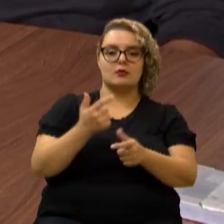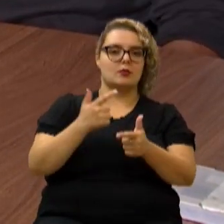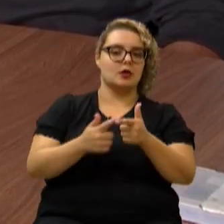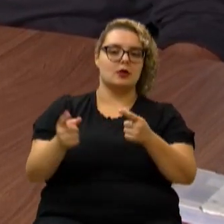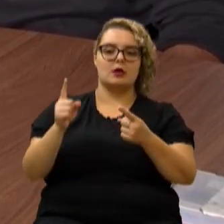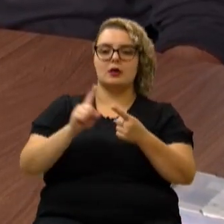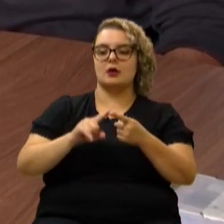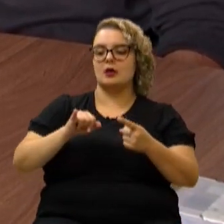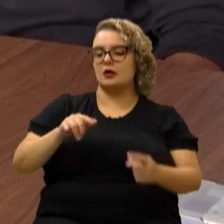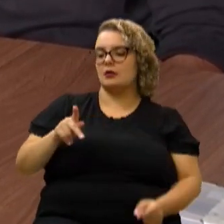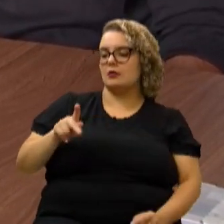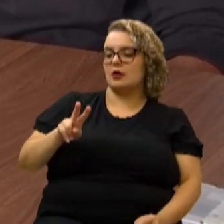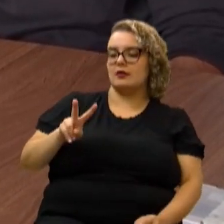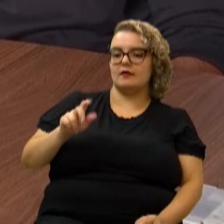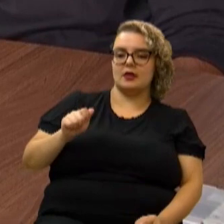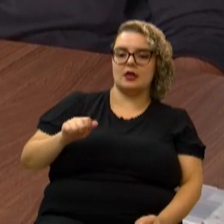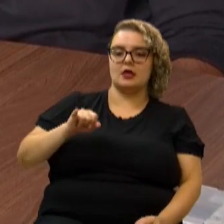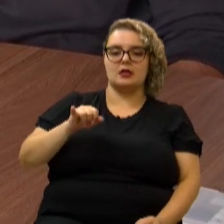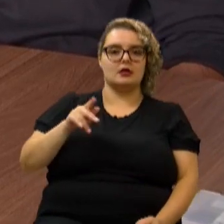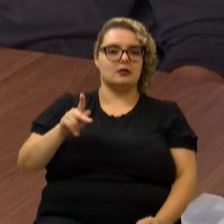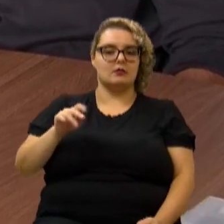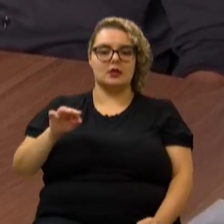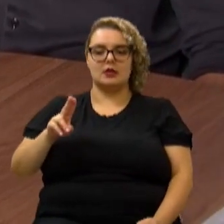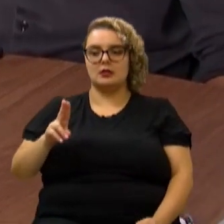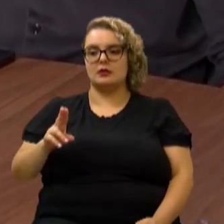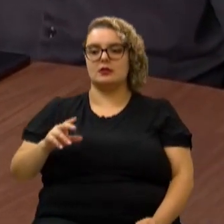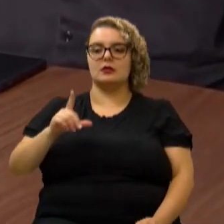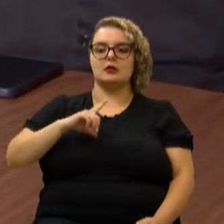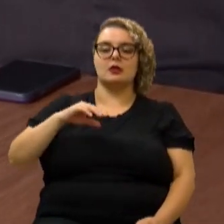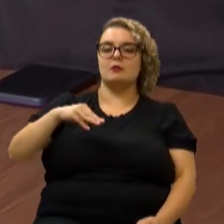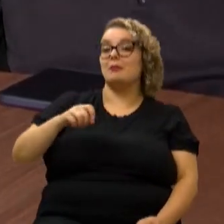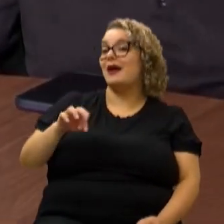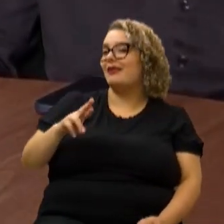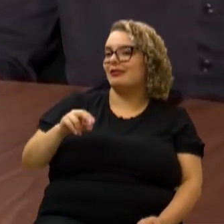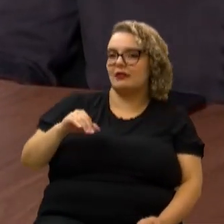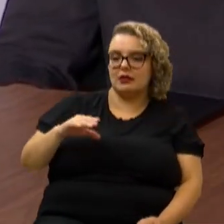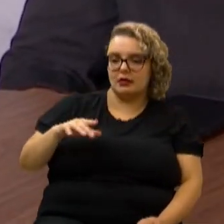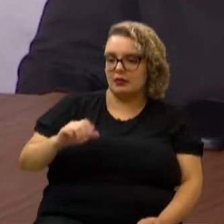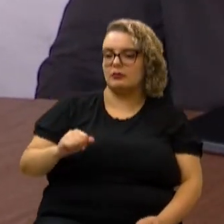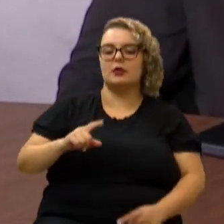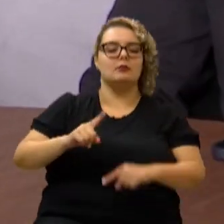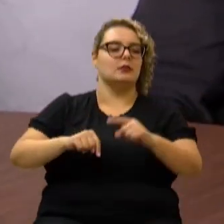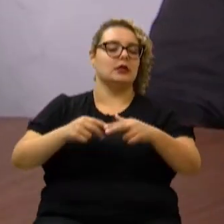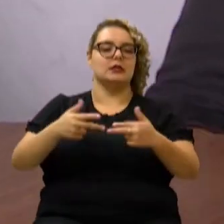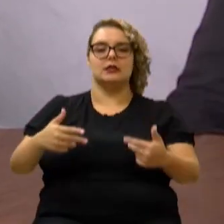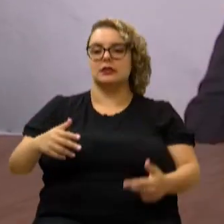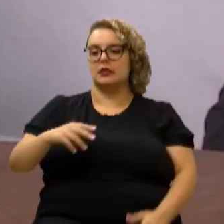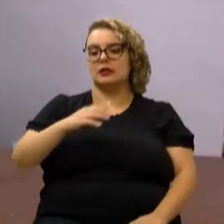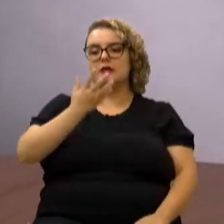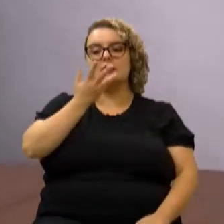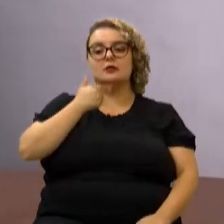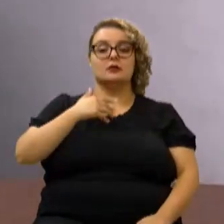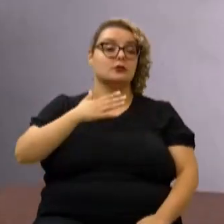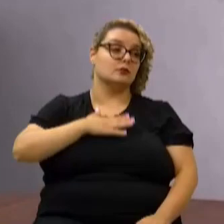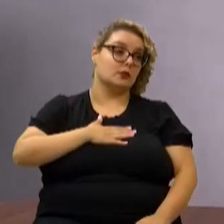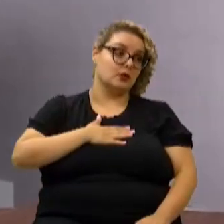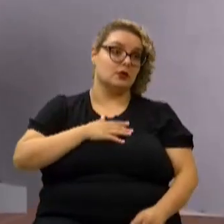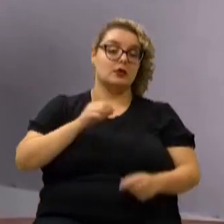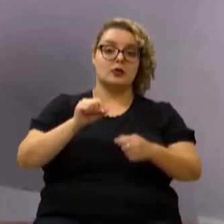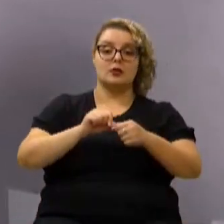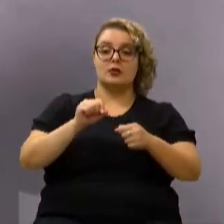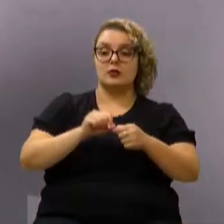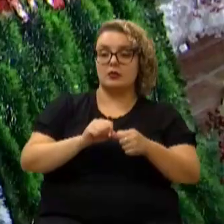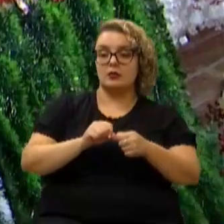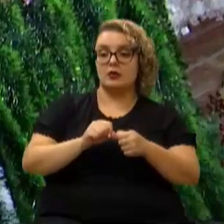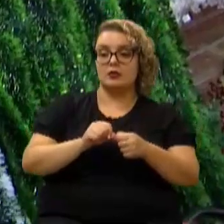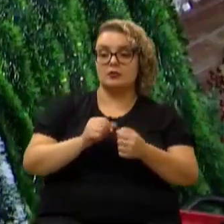ano é aquele caos. Tem IPVA, tem IPTU, tem matrícula, tem material das crianças. No meu caso,